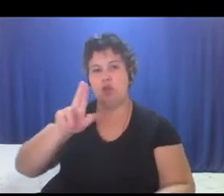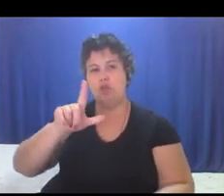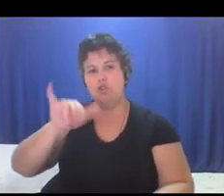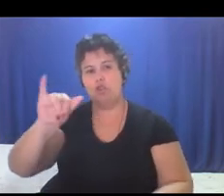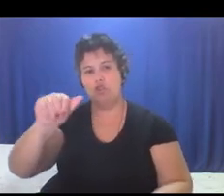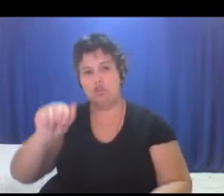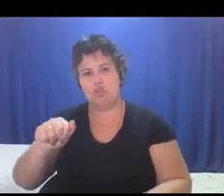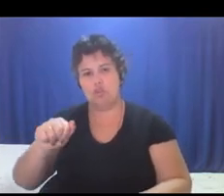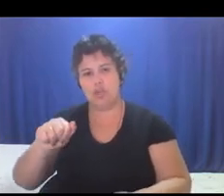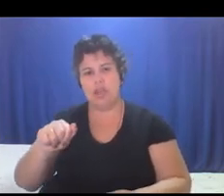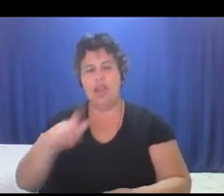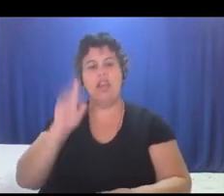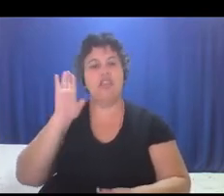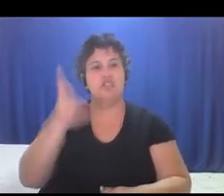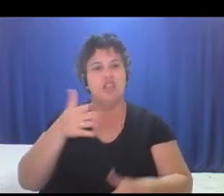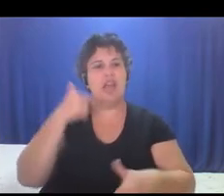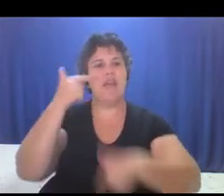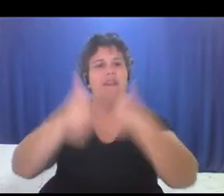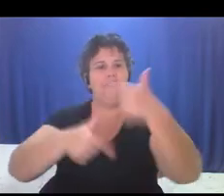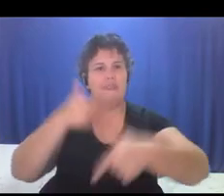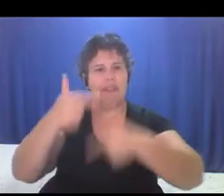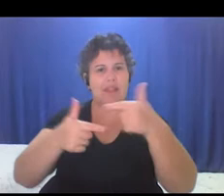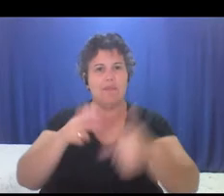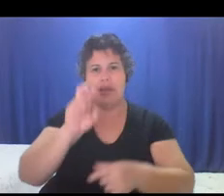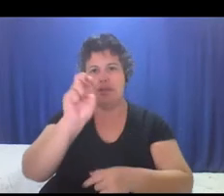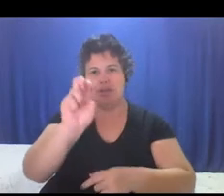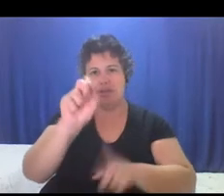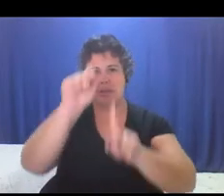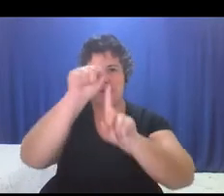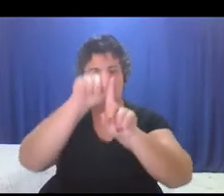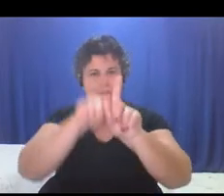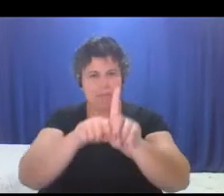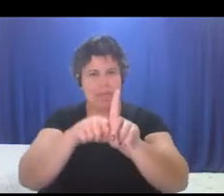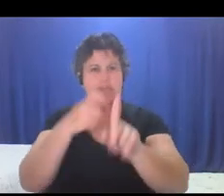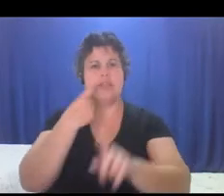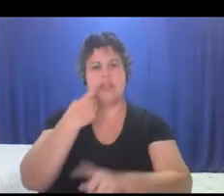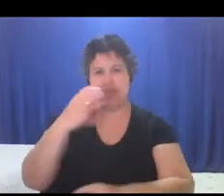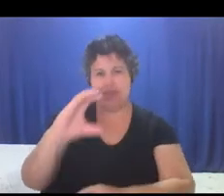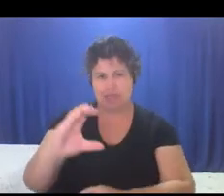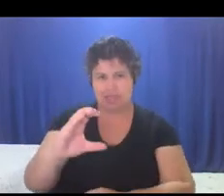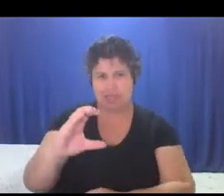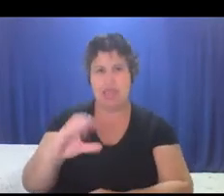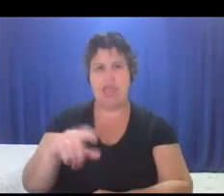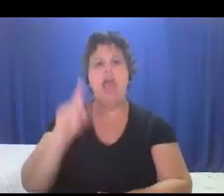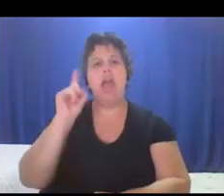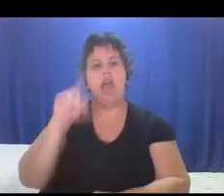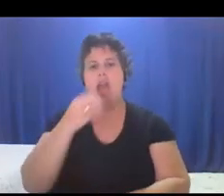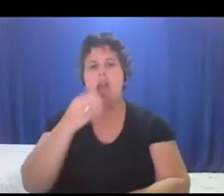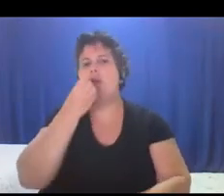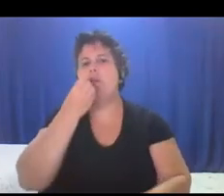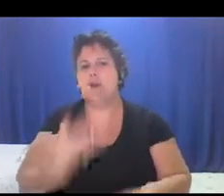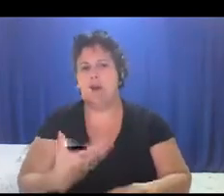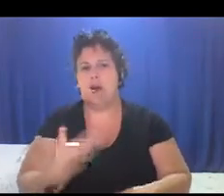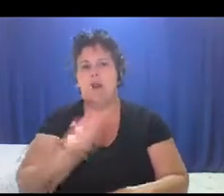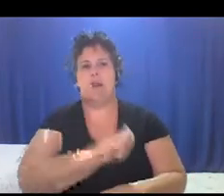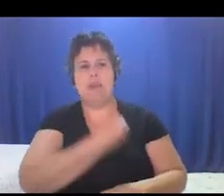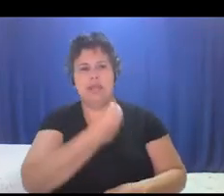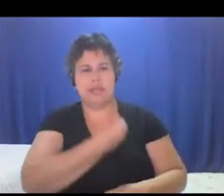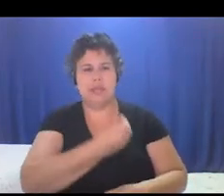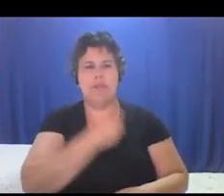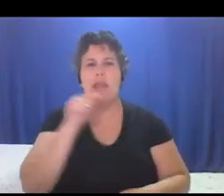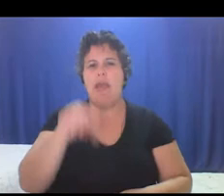C&T há 5 meses. Está sendo uma jornada incrível para mim fazer parte desse time, fazer parte